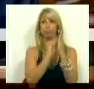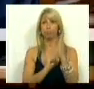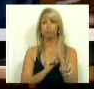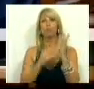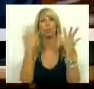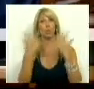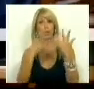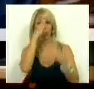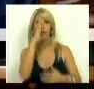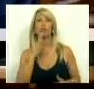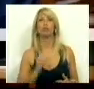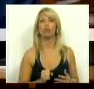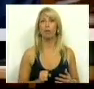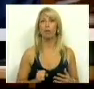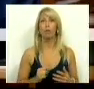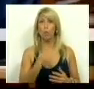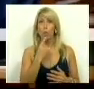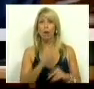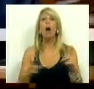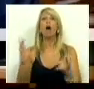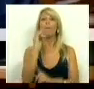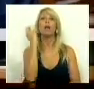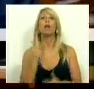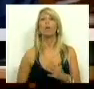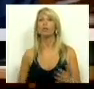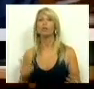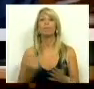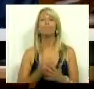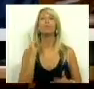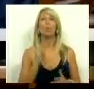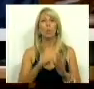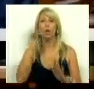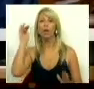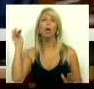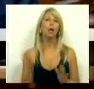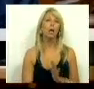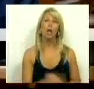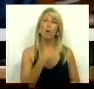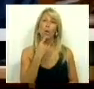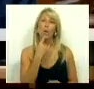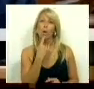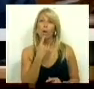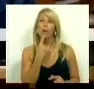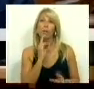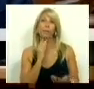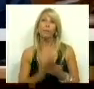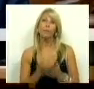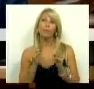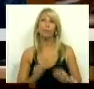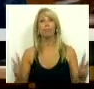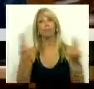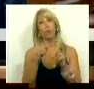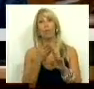Orçamento de Estado, o enorme aumento de impostos vai conduzir a uma recessão profunda e provocar um novo